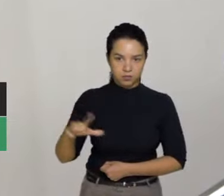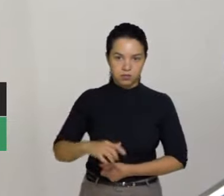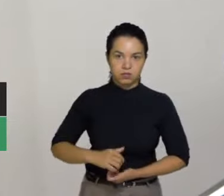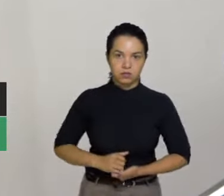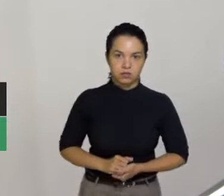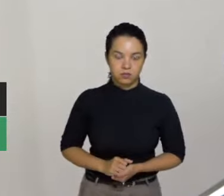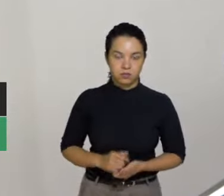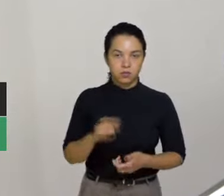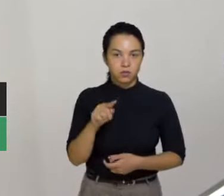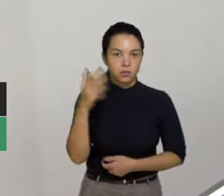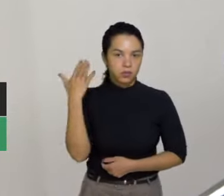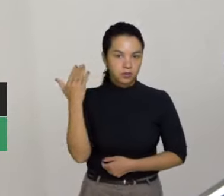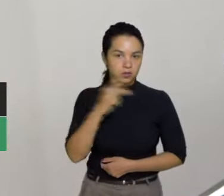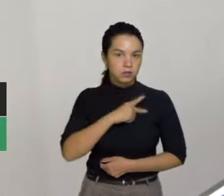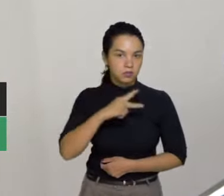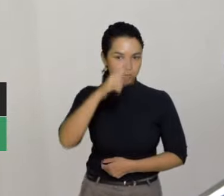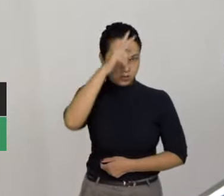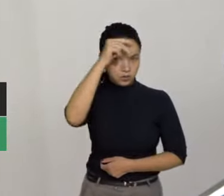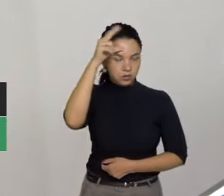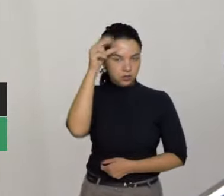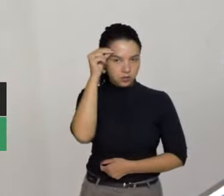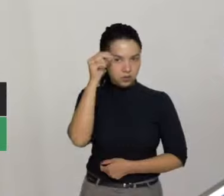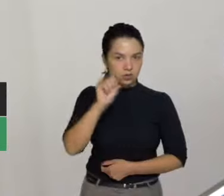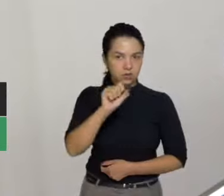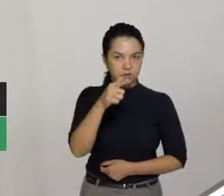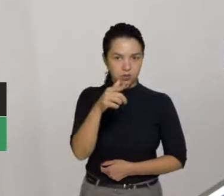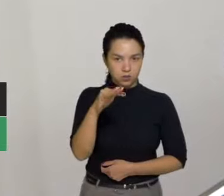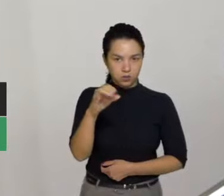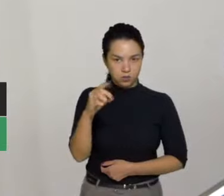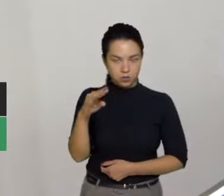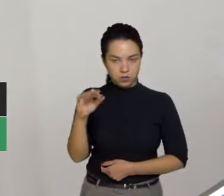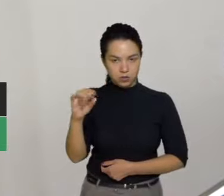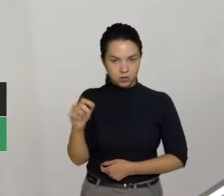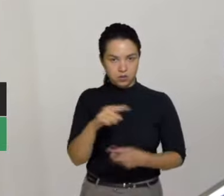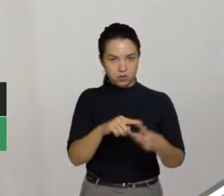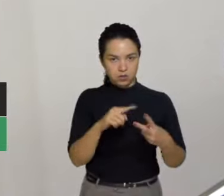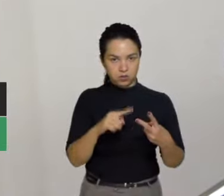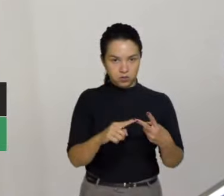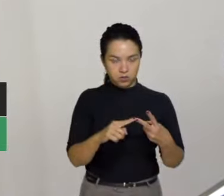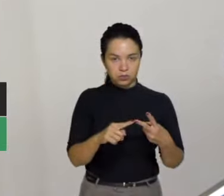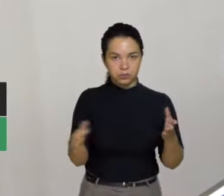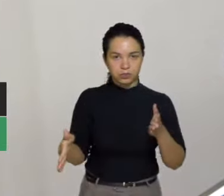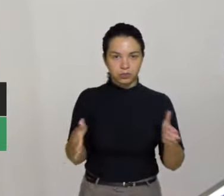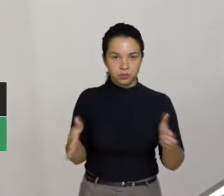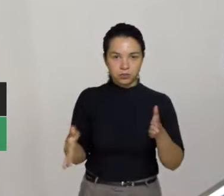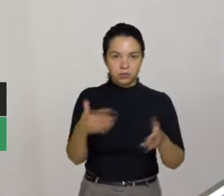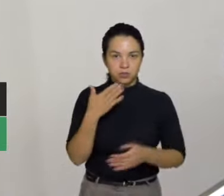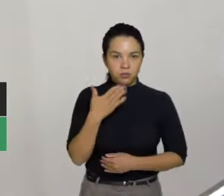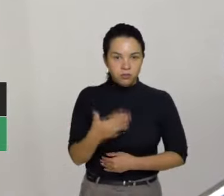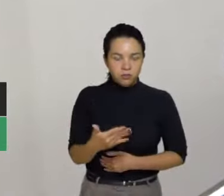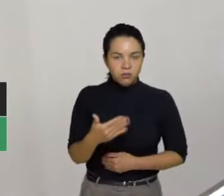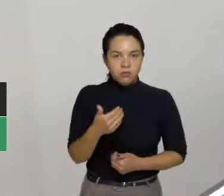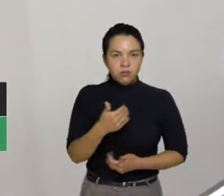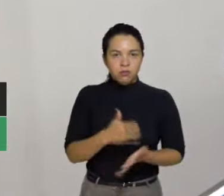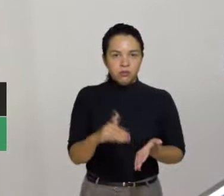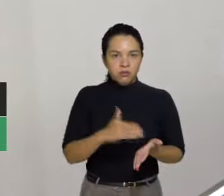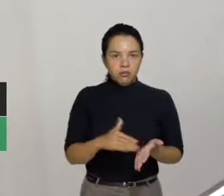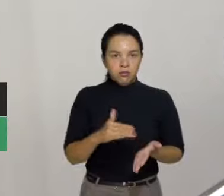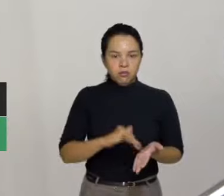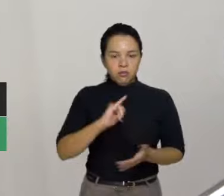onde você foi prefeito de São João Batista por 2 mandatos, pedindo por algumas vezes, através do secretário Jerry Compre, na Secretaria